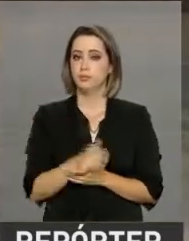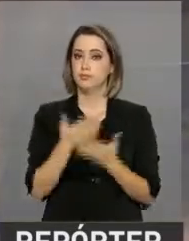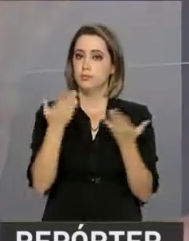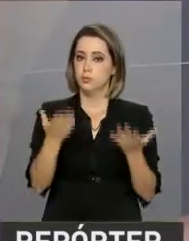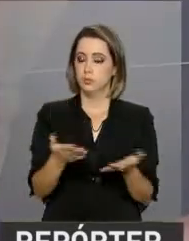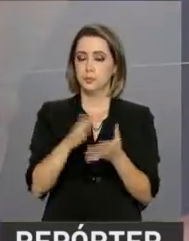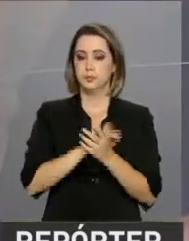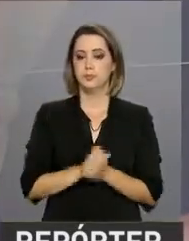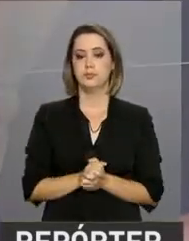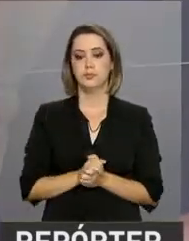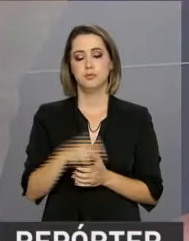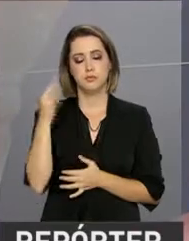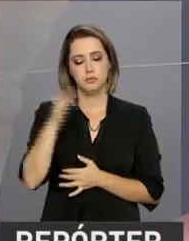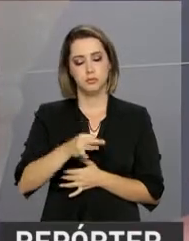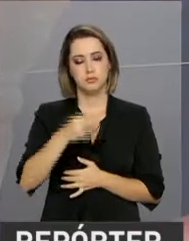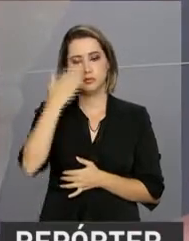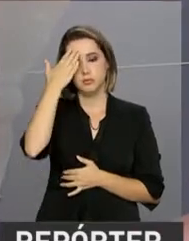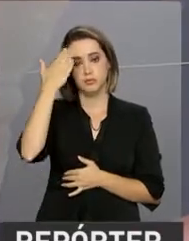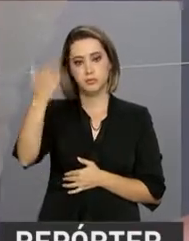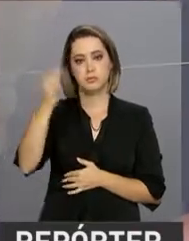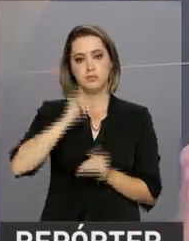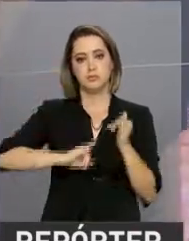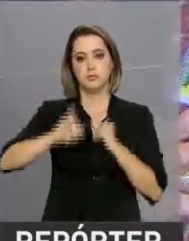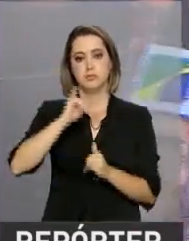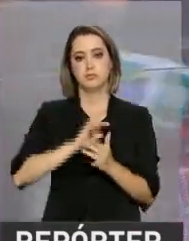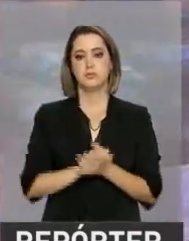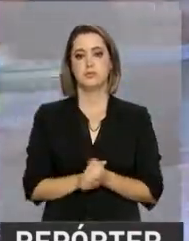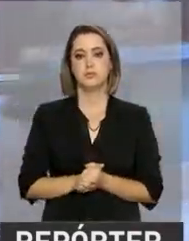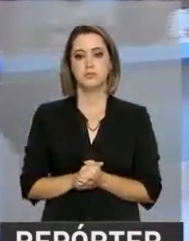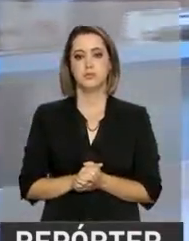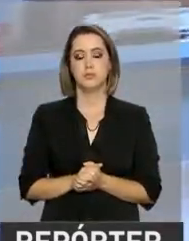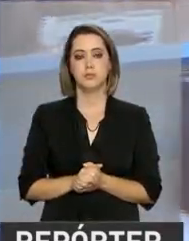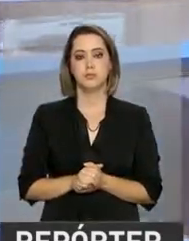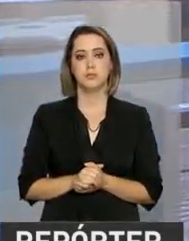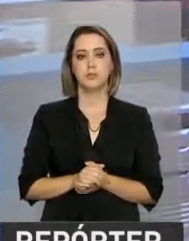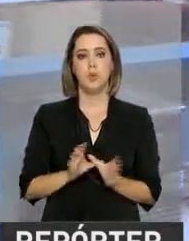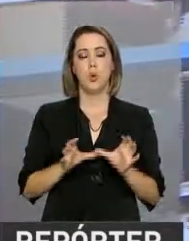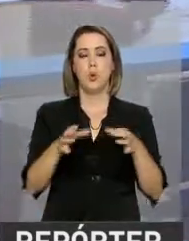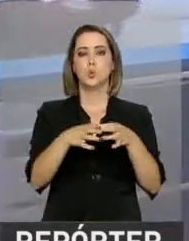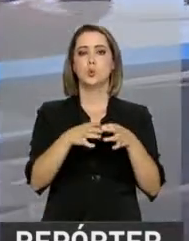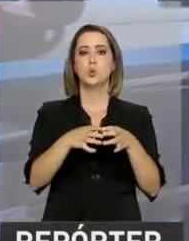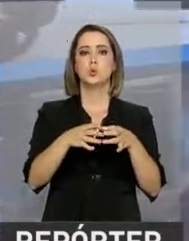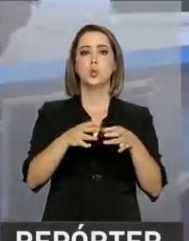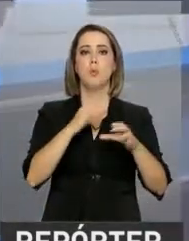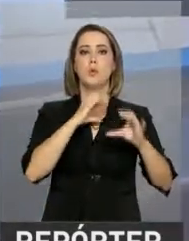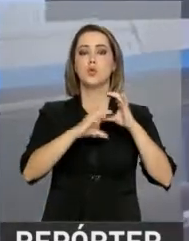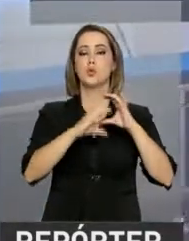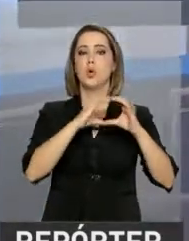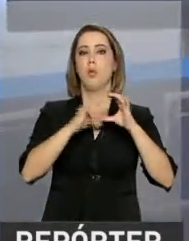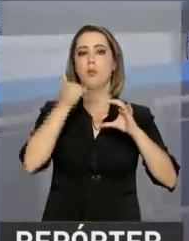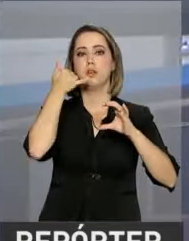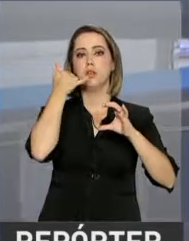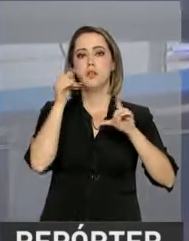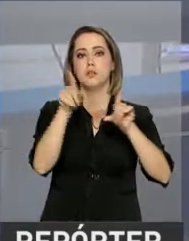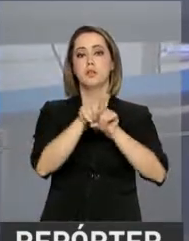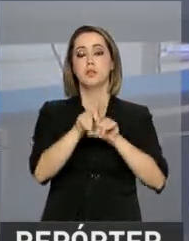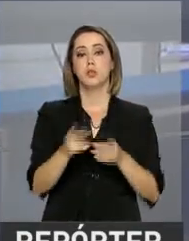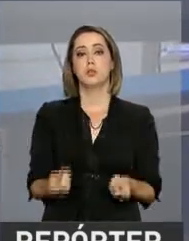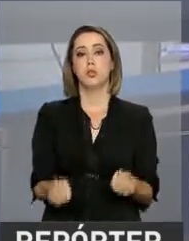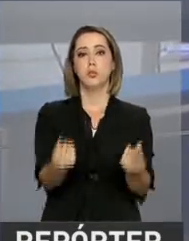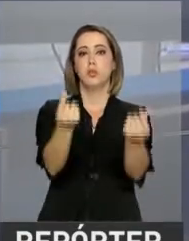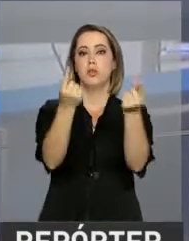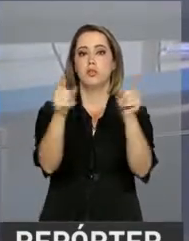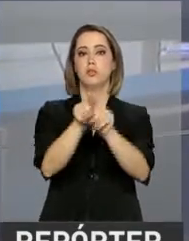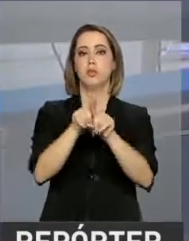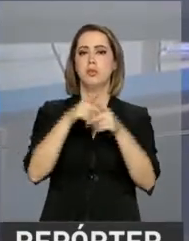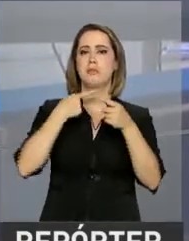você no estúdio. Tá certo, Beatriz. Obrigado pelas informações. E os setores de telecomunicações e o financeiro lideraram o ranking